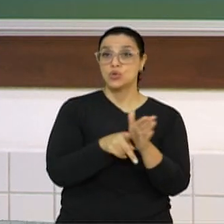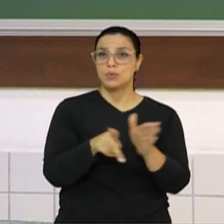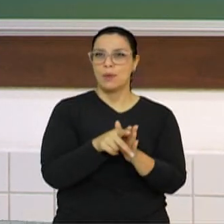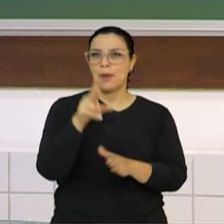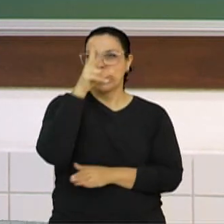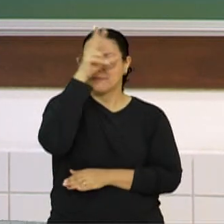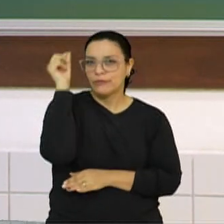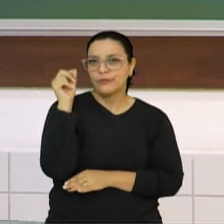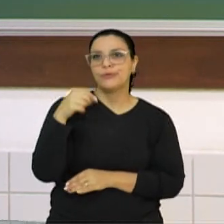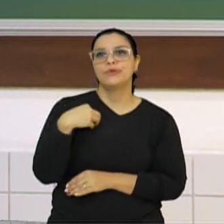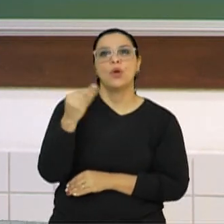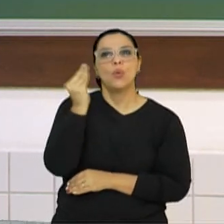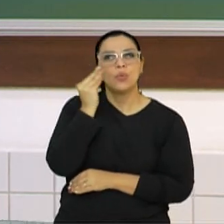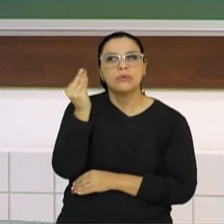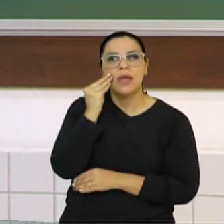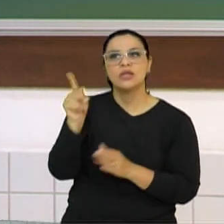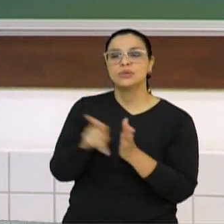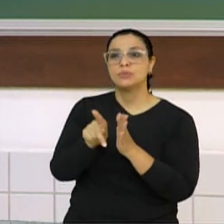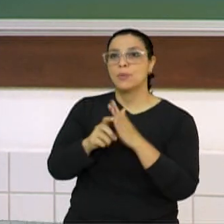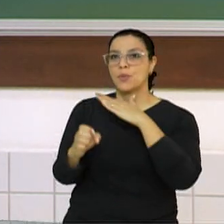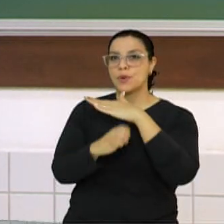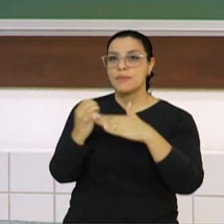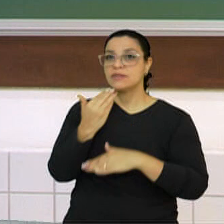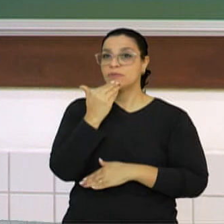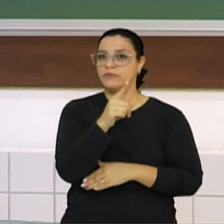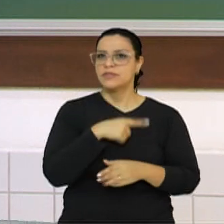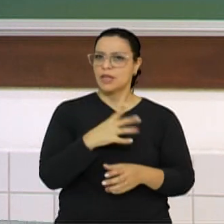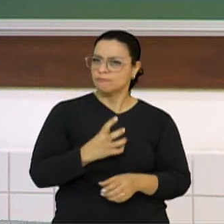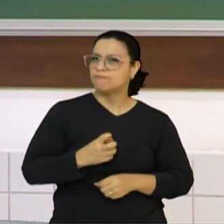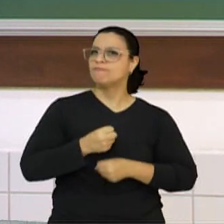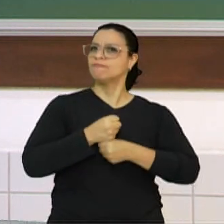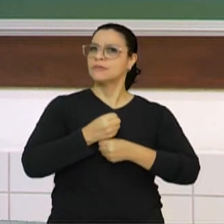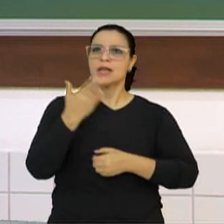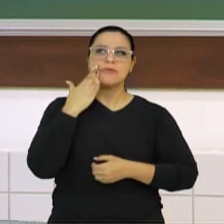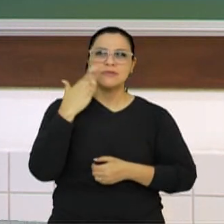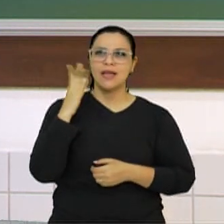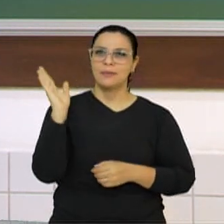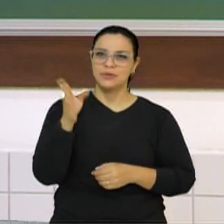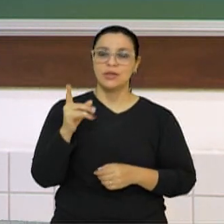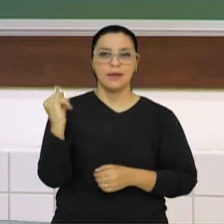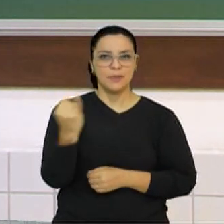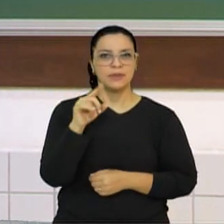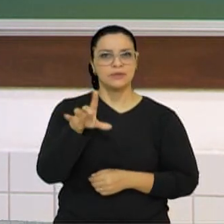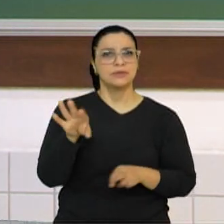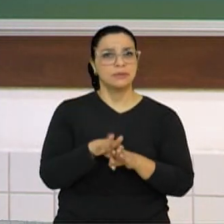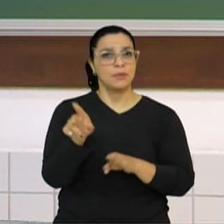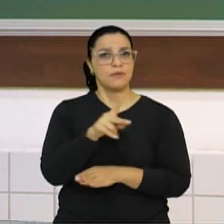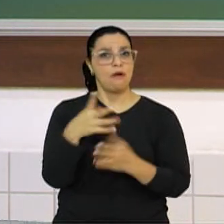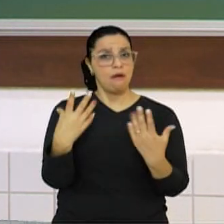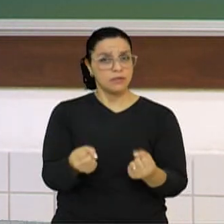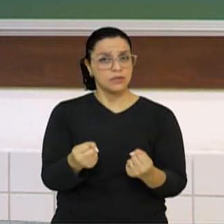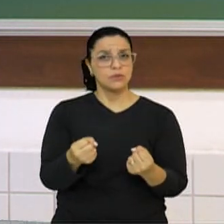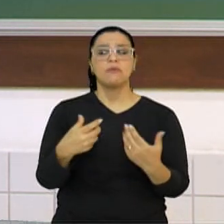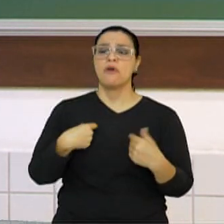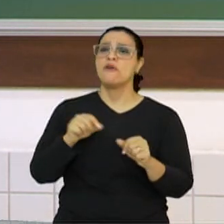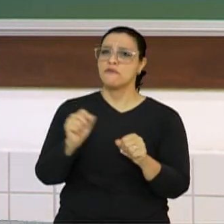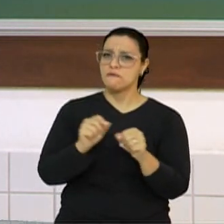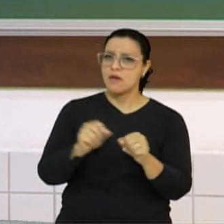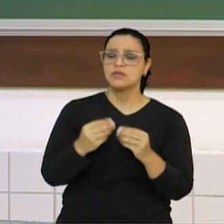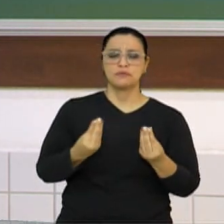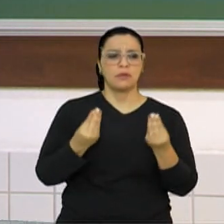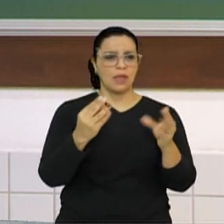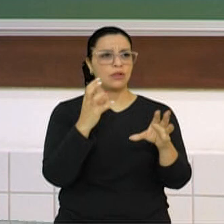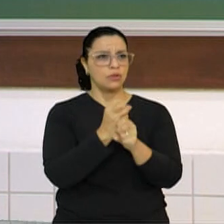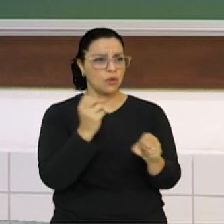um teste que uma empresa te peça, né? Então você vai estar dominando isso aqui, então é importante isso. Beleza, o professor aceitou, fala assim, não pode fazer,